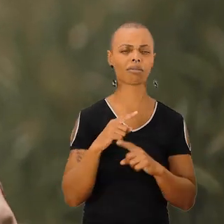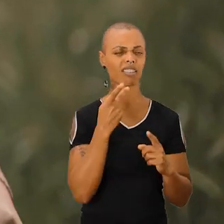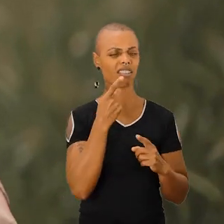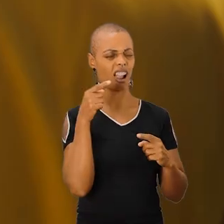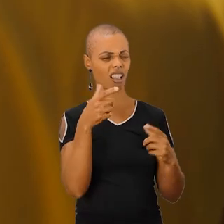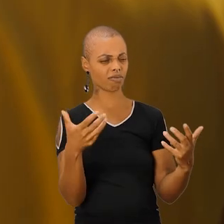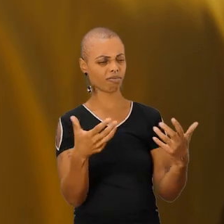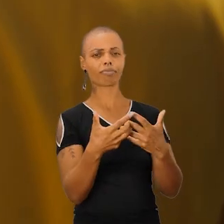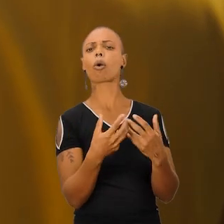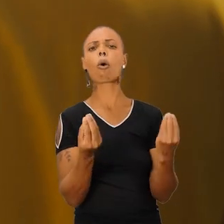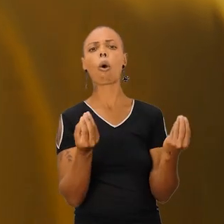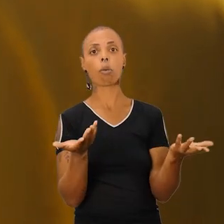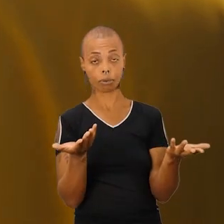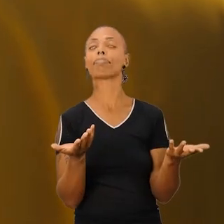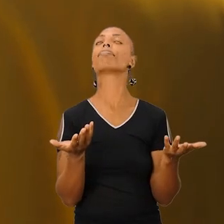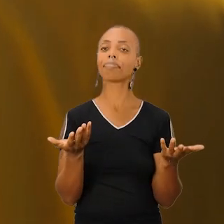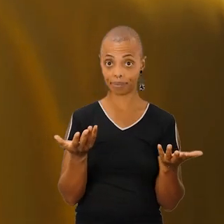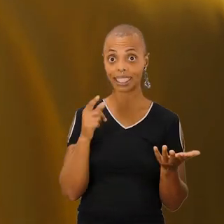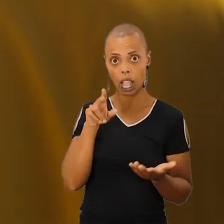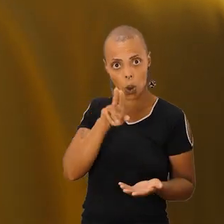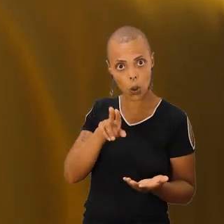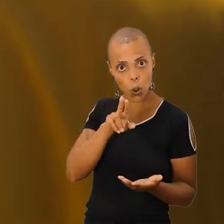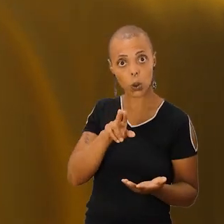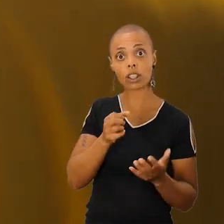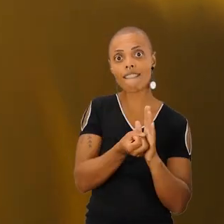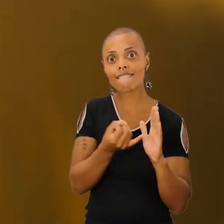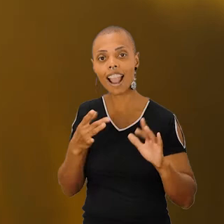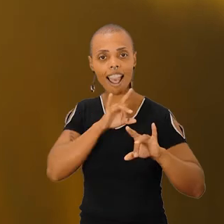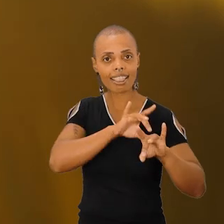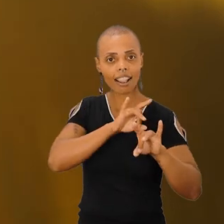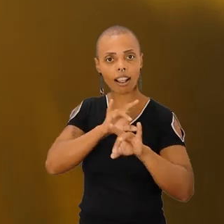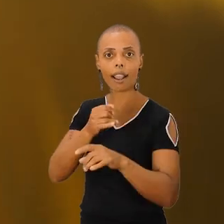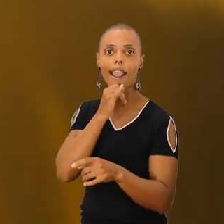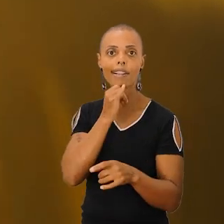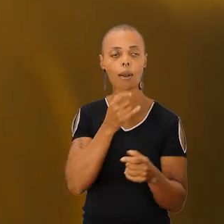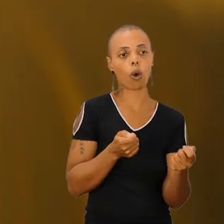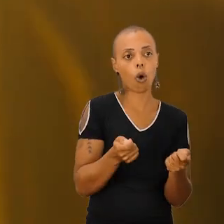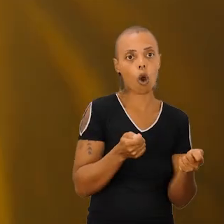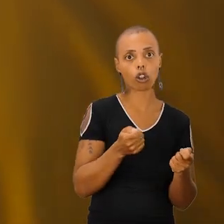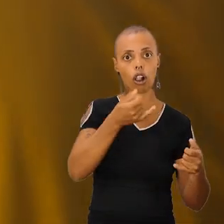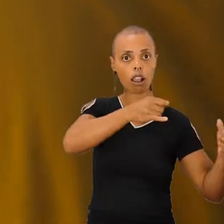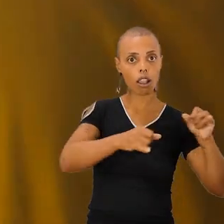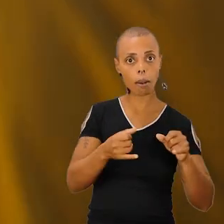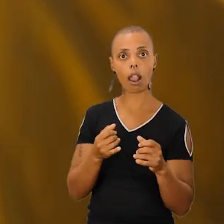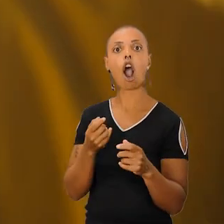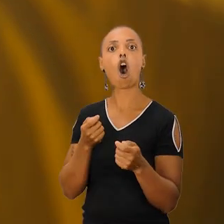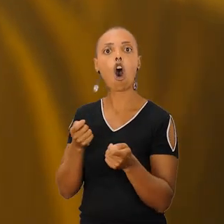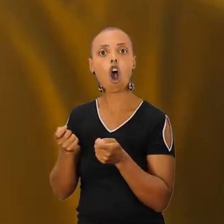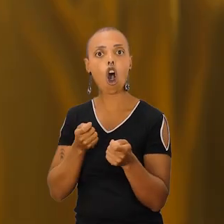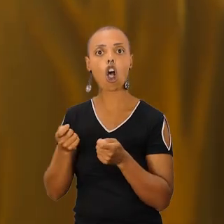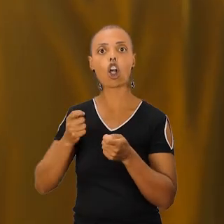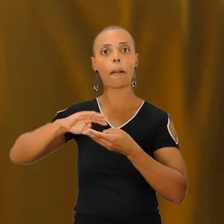lá. O manejo integrado é o uso de várias técnicas como controle químico, controle biológico, rotação de